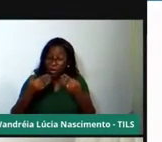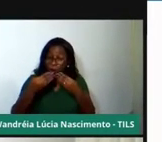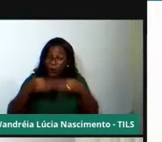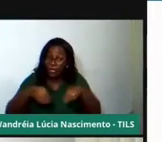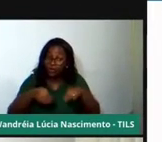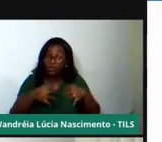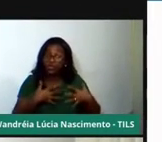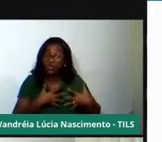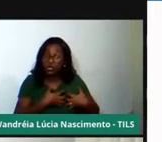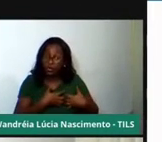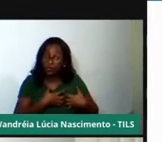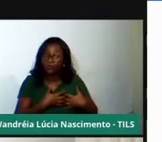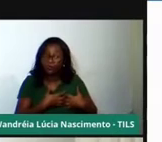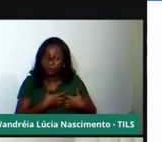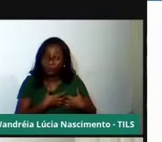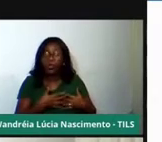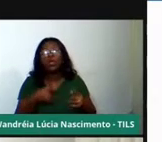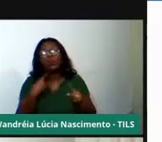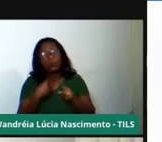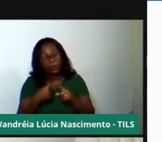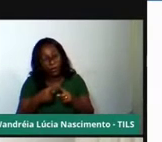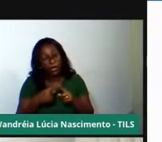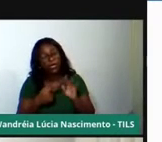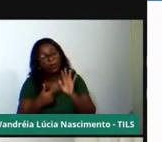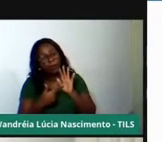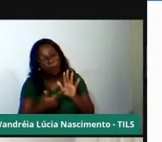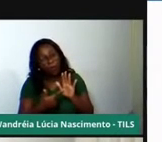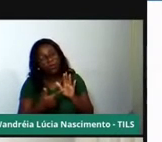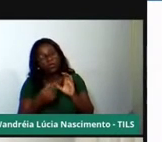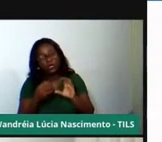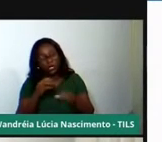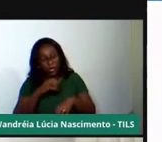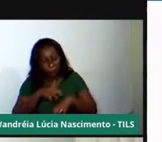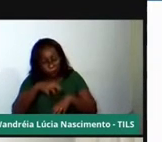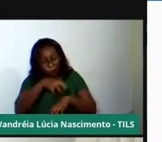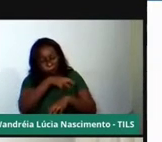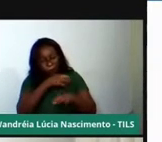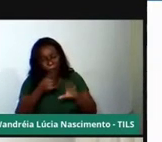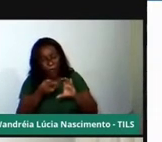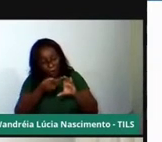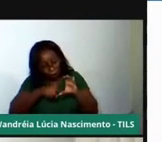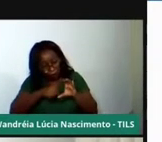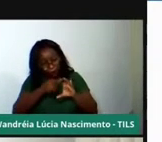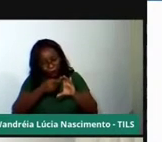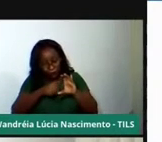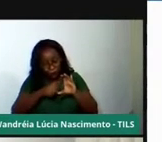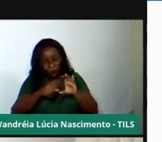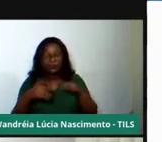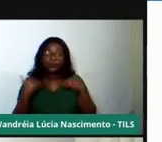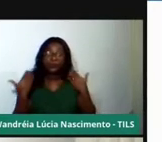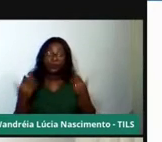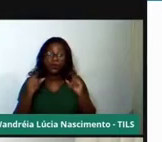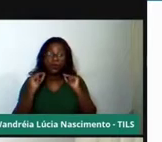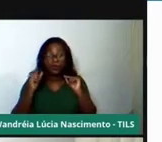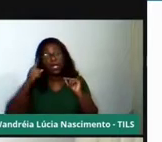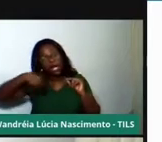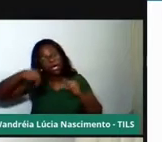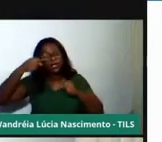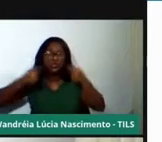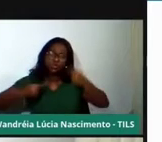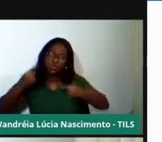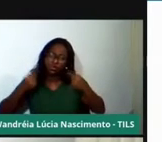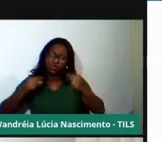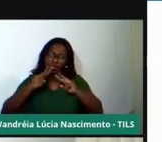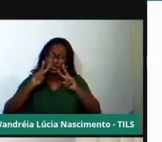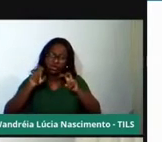vascular graças a essa infecção endotelial. Bom, então, para a gente discutir um pouquinho mais a fundo do